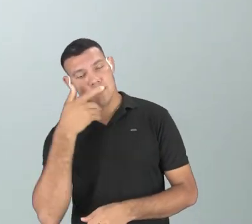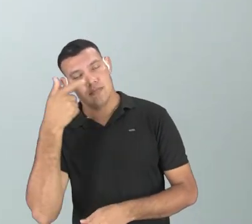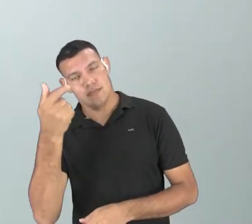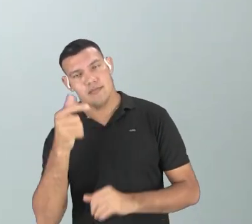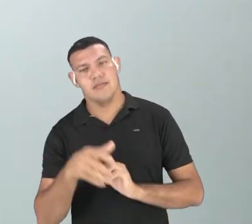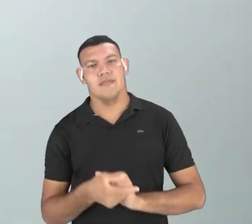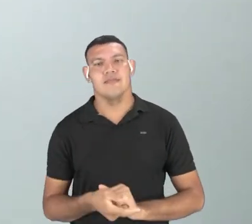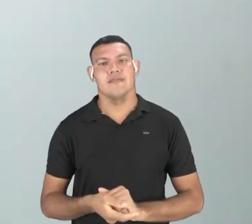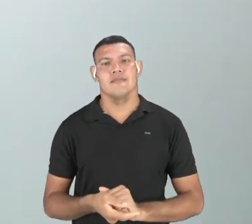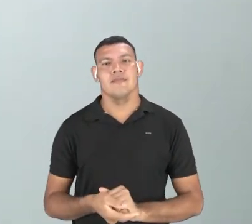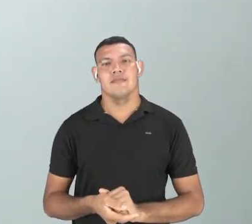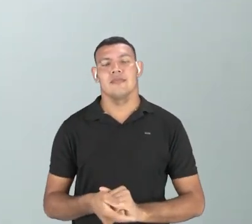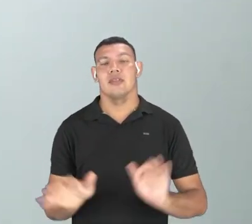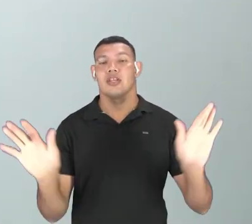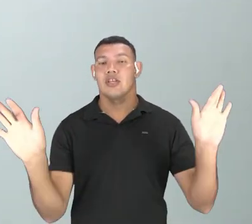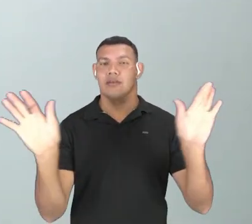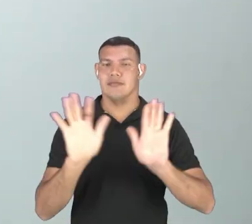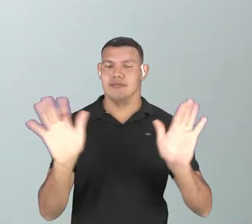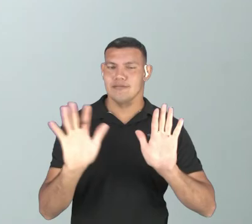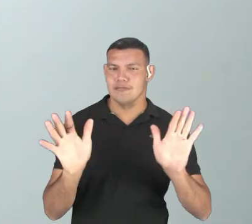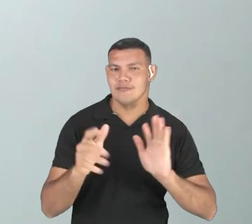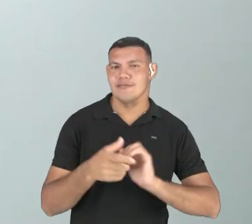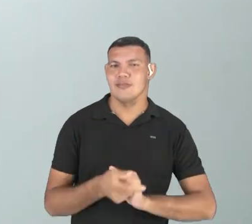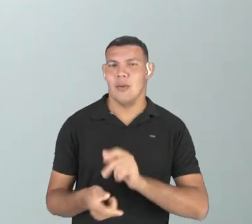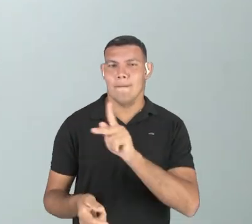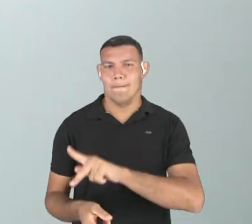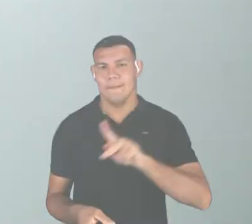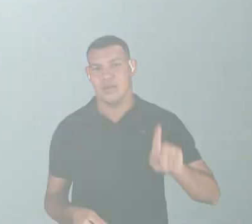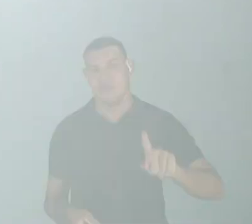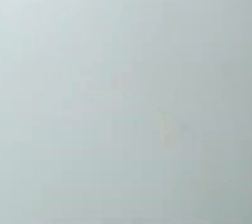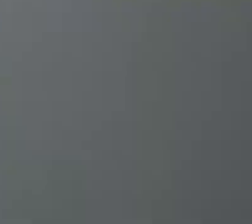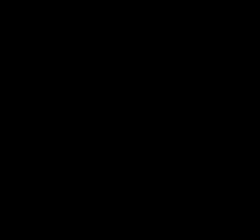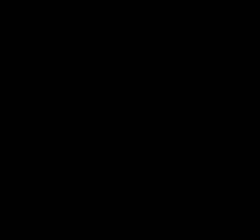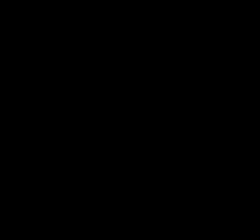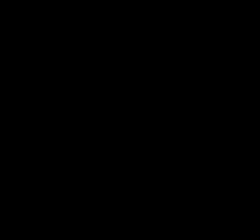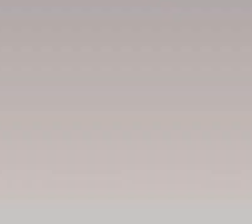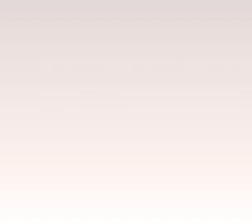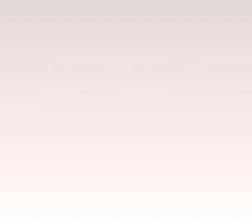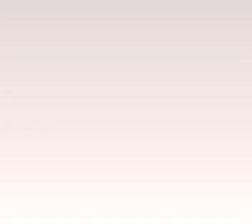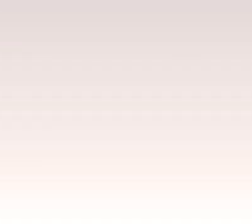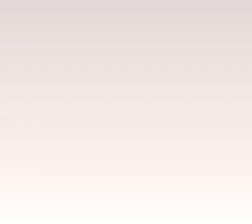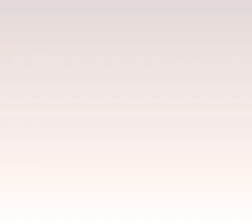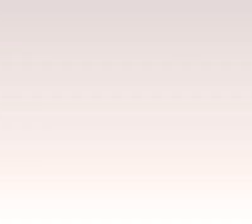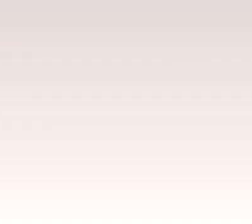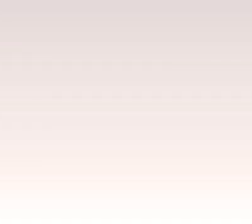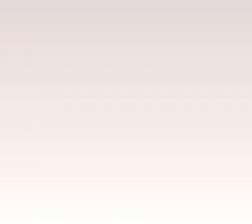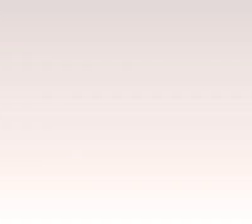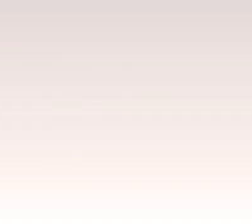el profesor Jameson Mesquita y hasta luego.